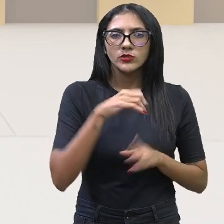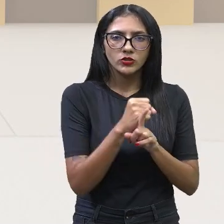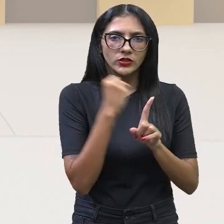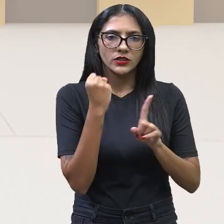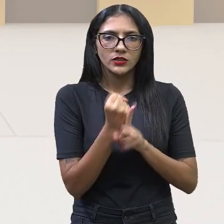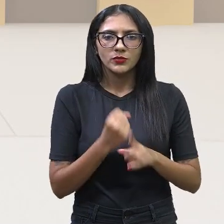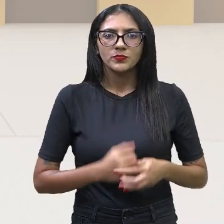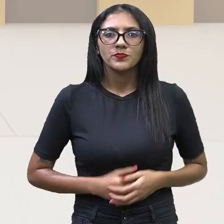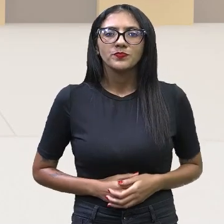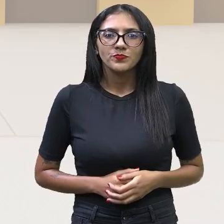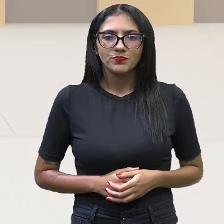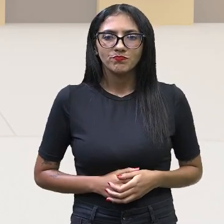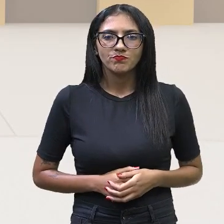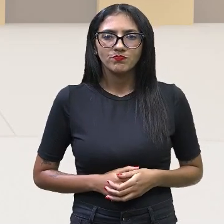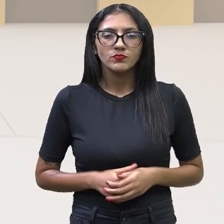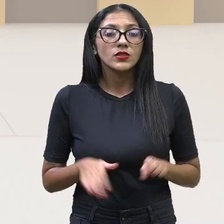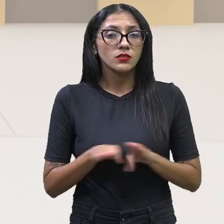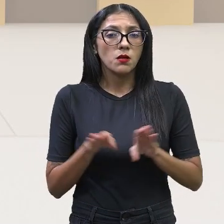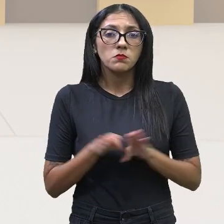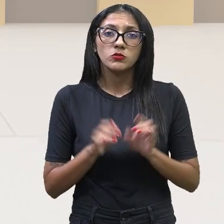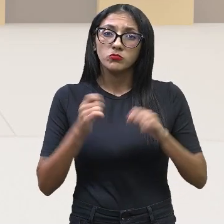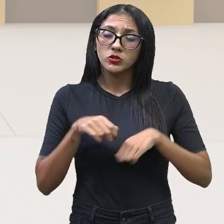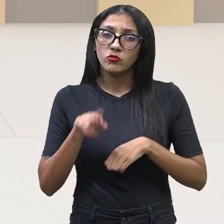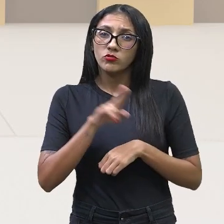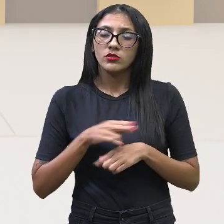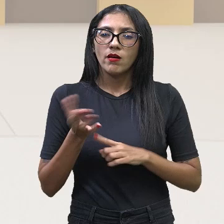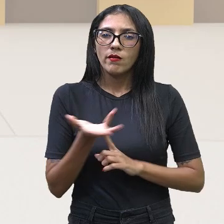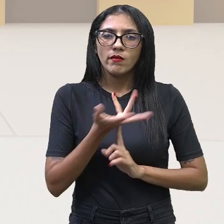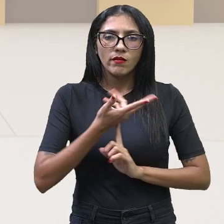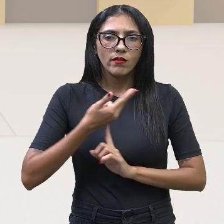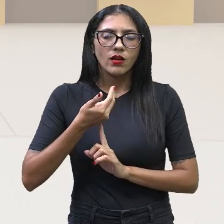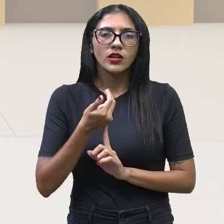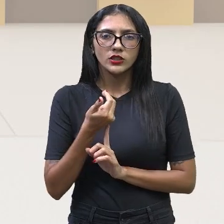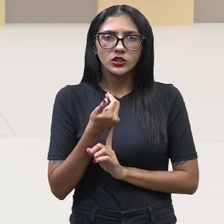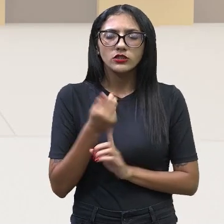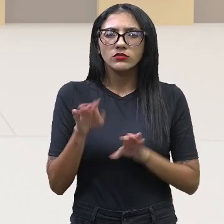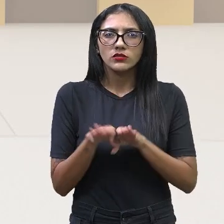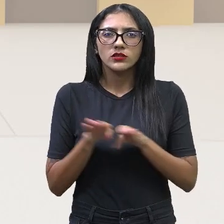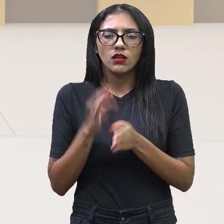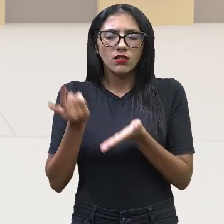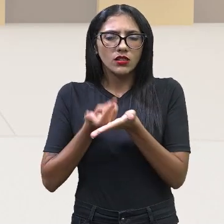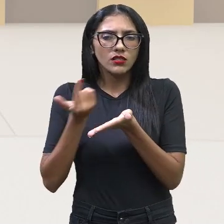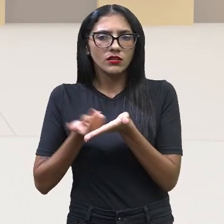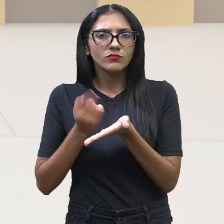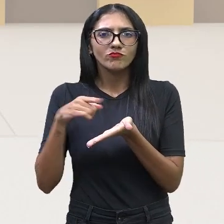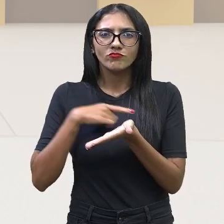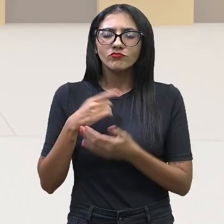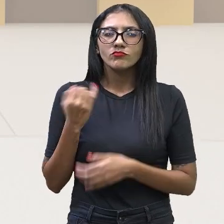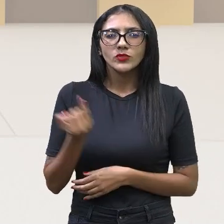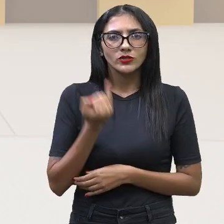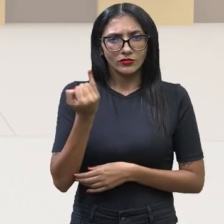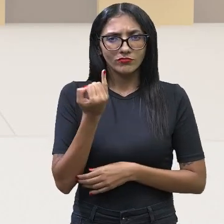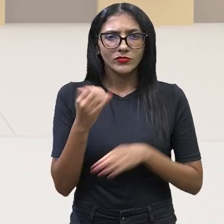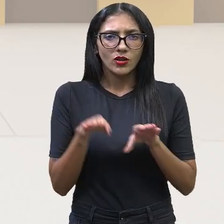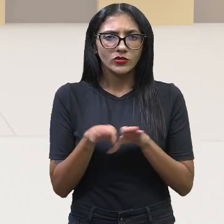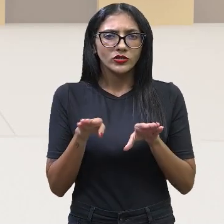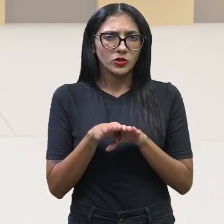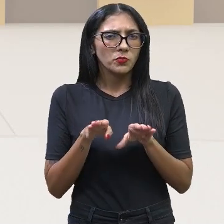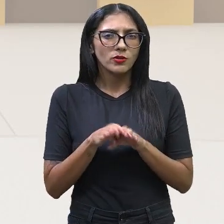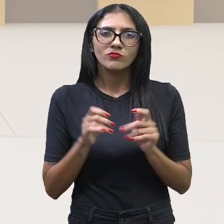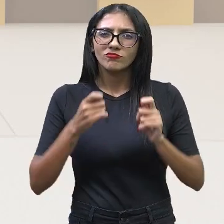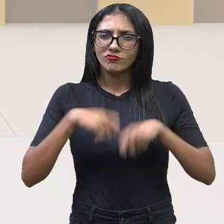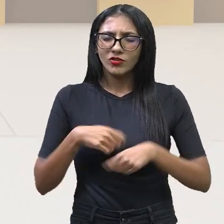à arte e aos livros. Por exemplo, a arte e o livro, claro, ajudam exponencialmente,